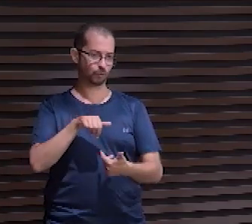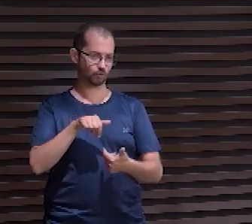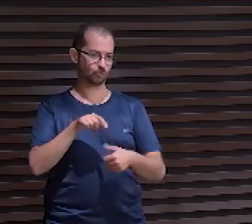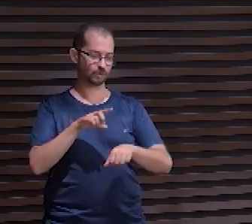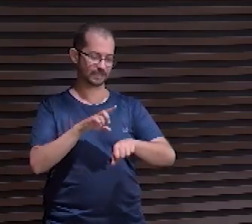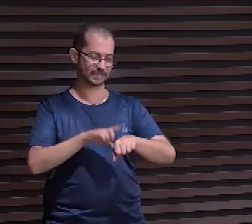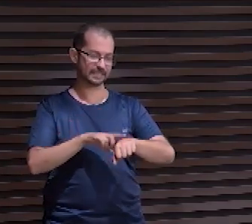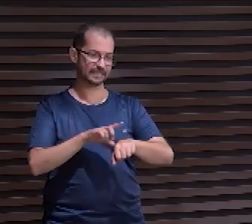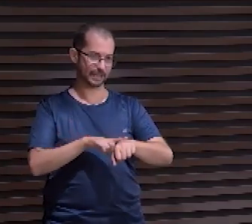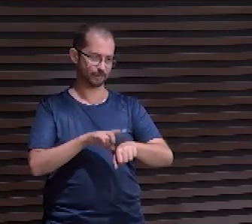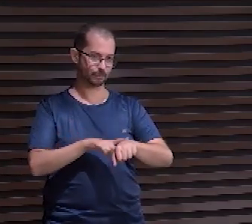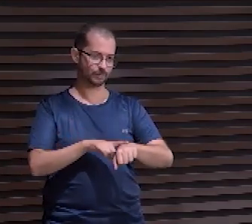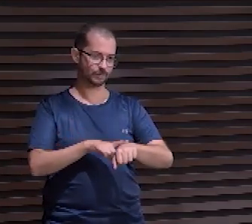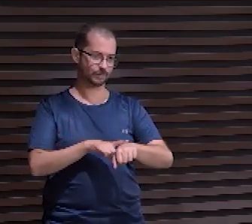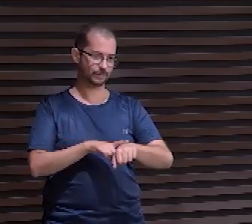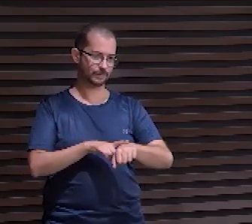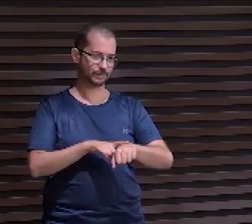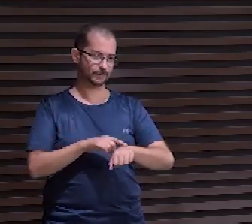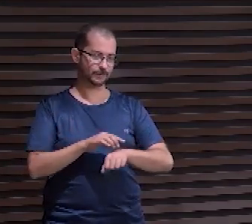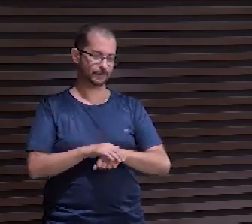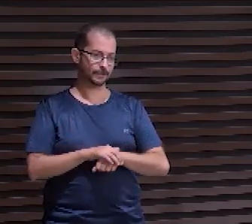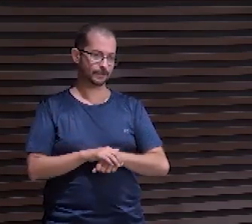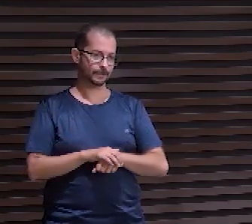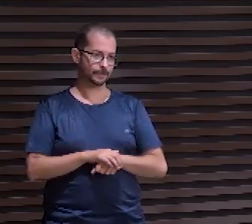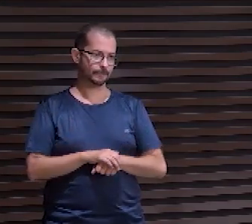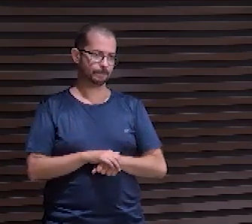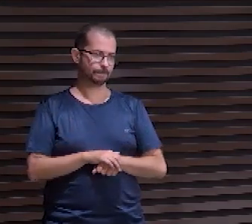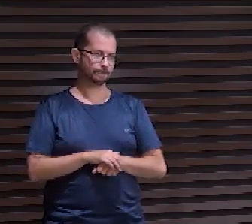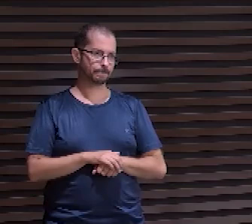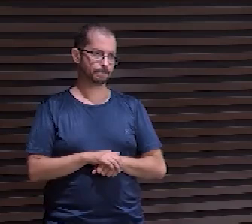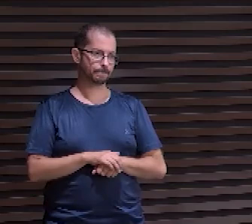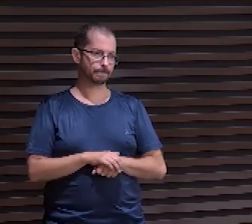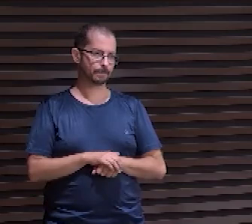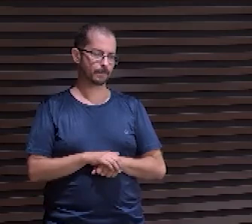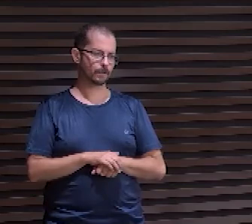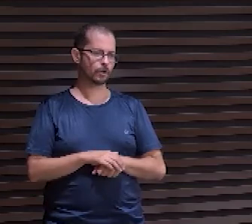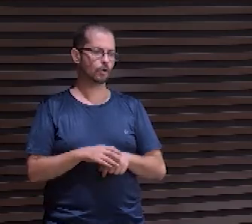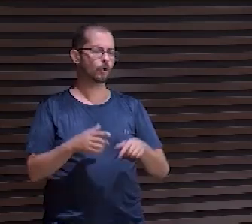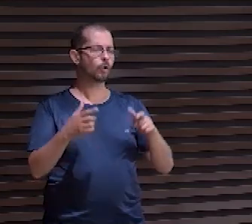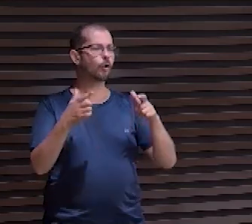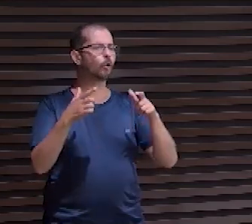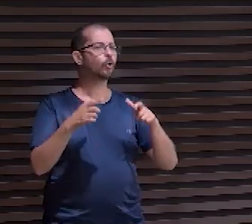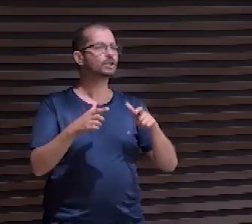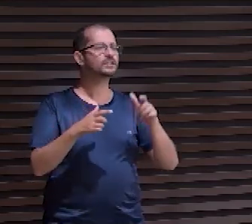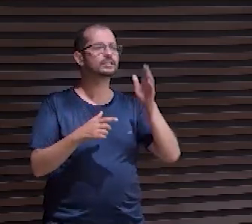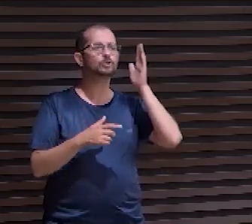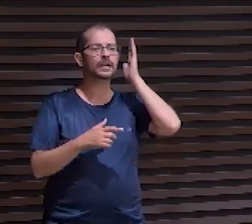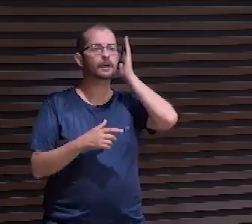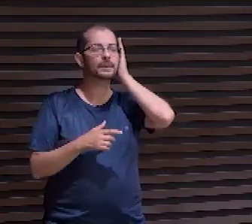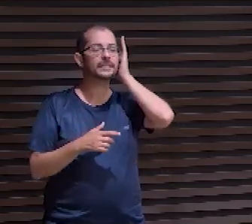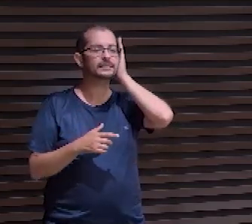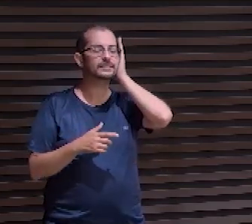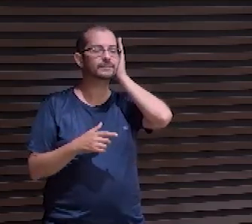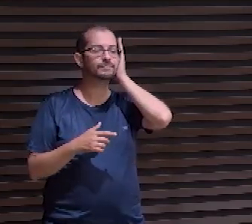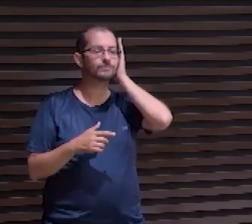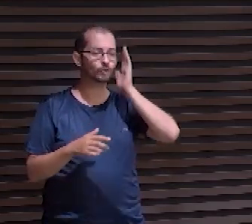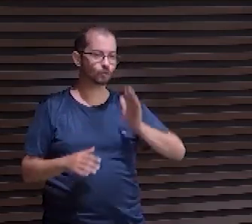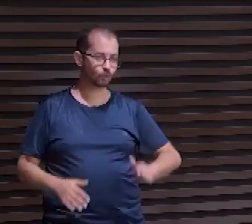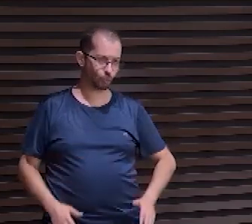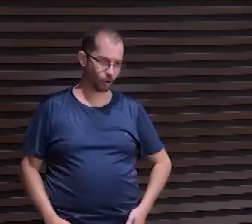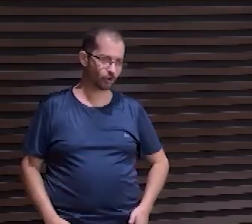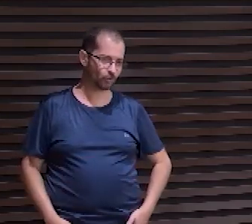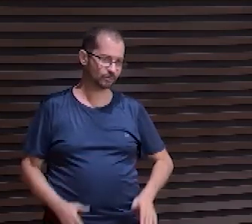presente, vão aumentar. Onde é que você vai botar a sua cabeça? Com quem você